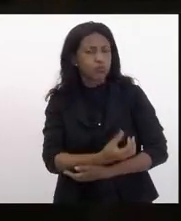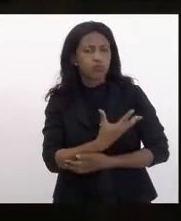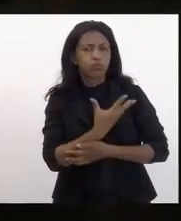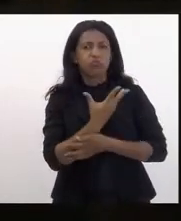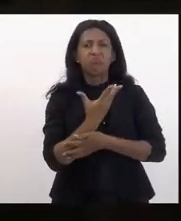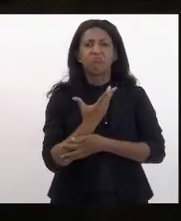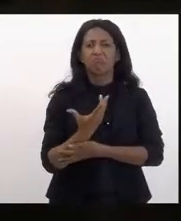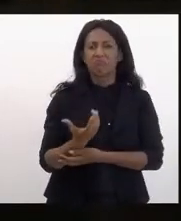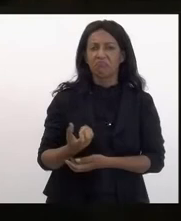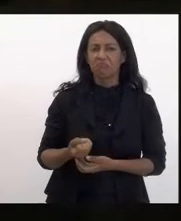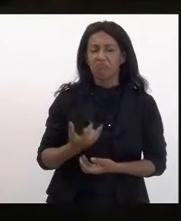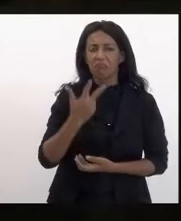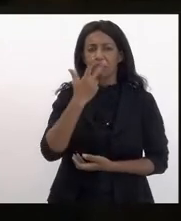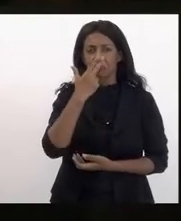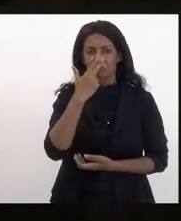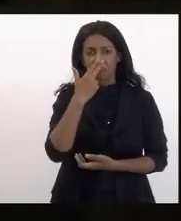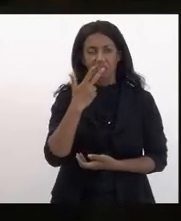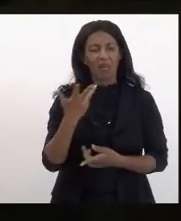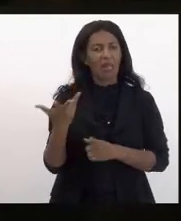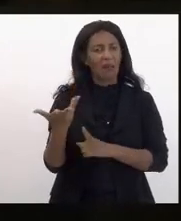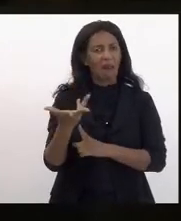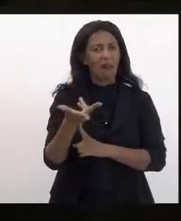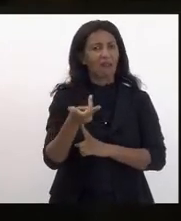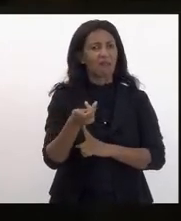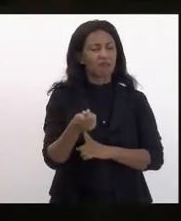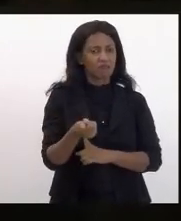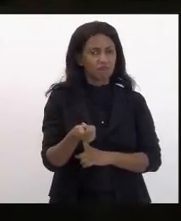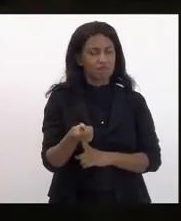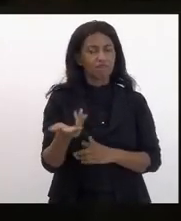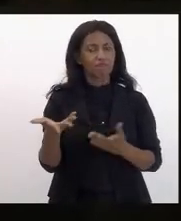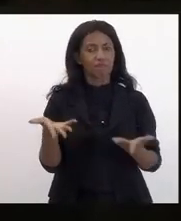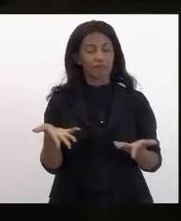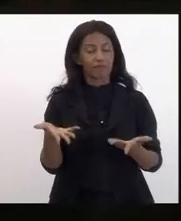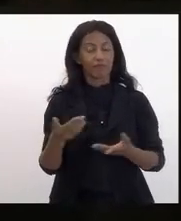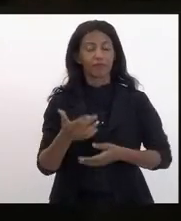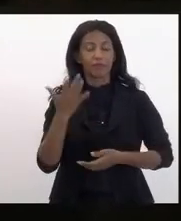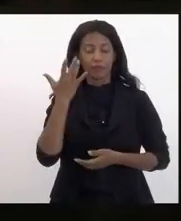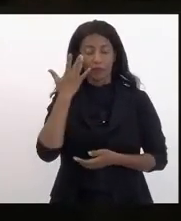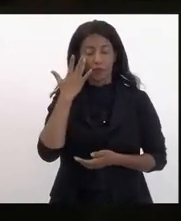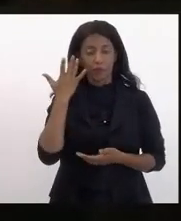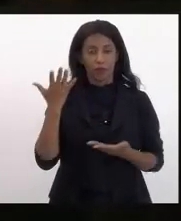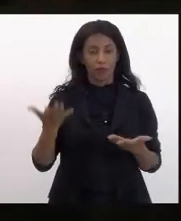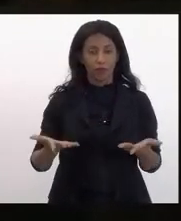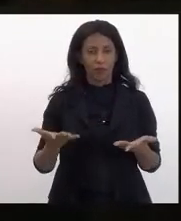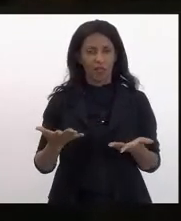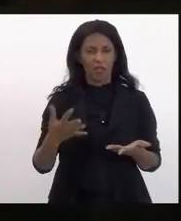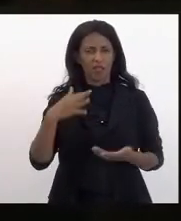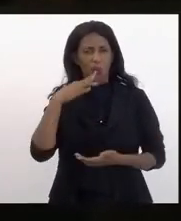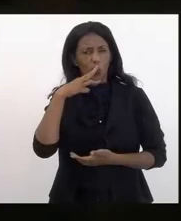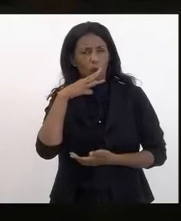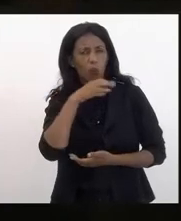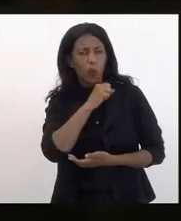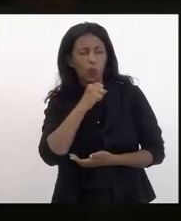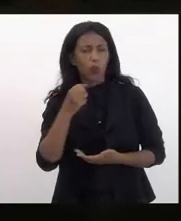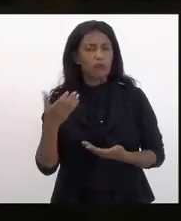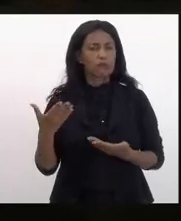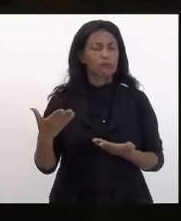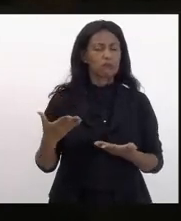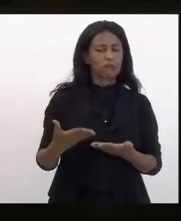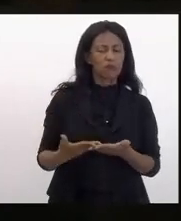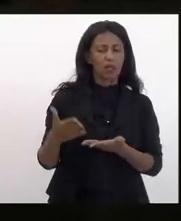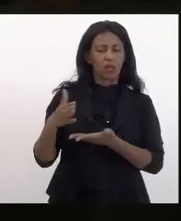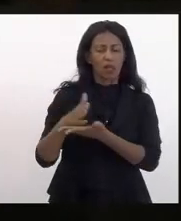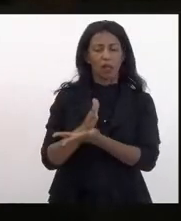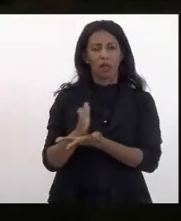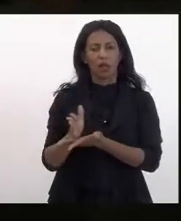verdadeiras obras de arte. Então, eu acho que esta percepção, de